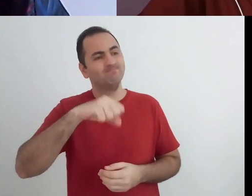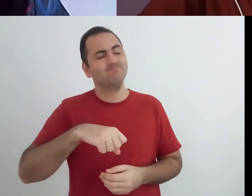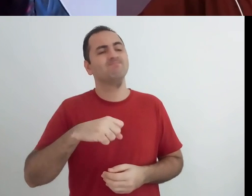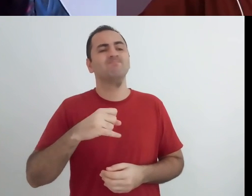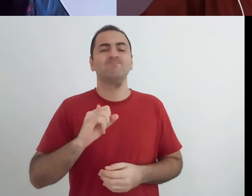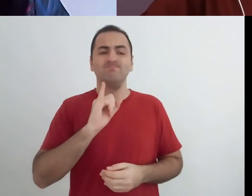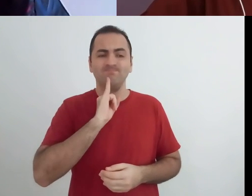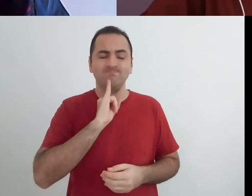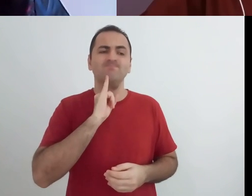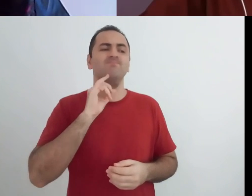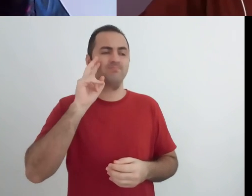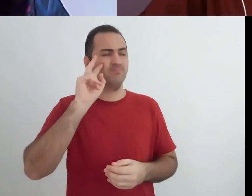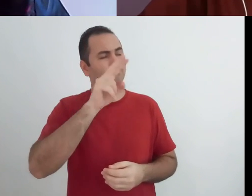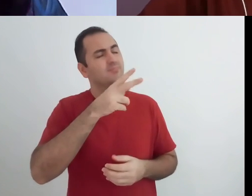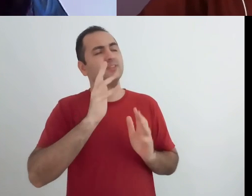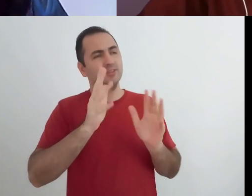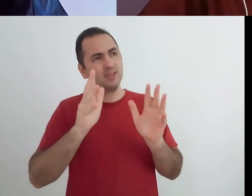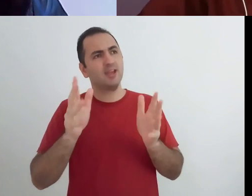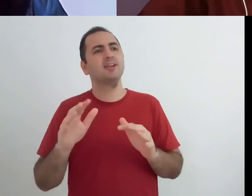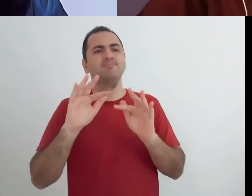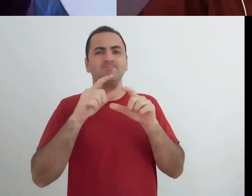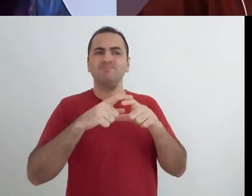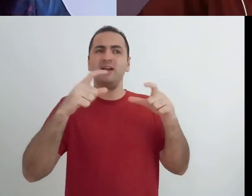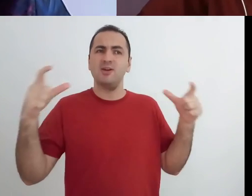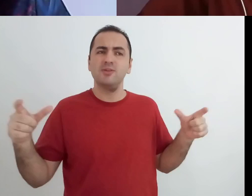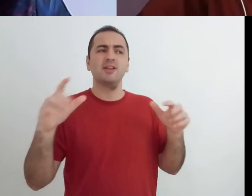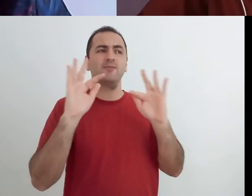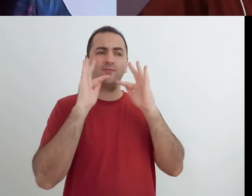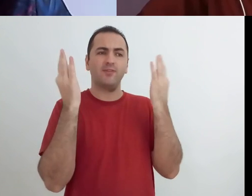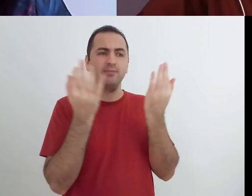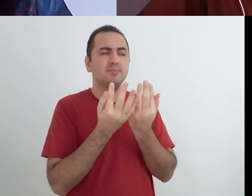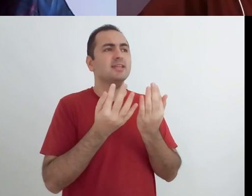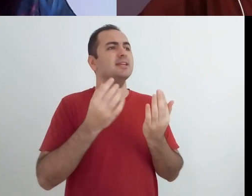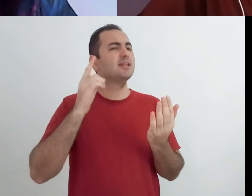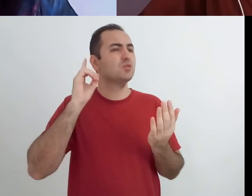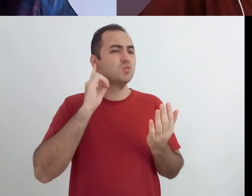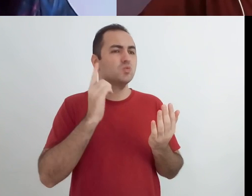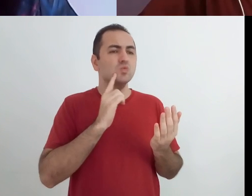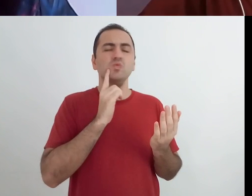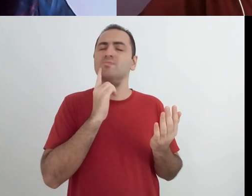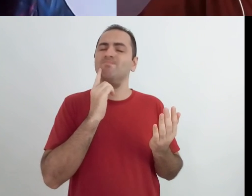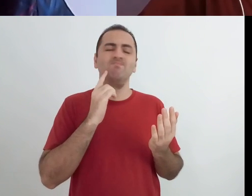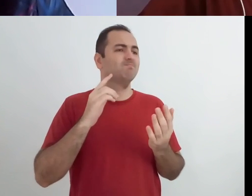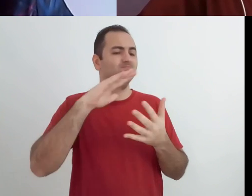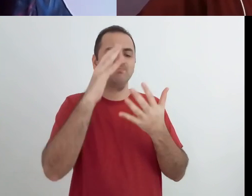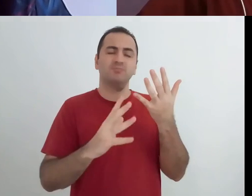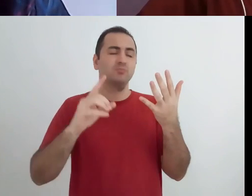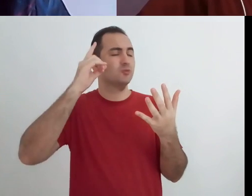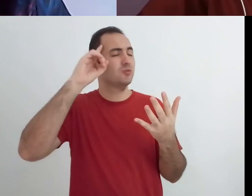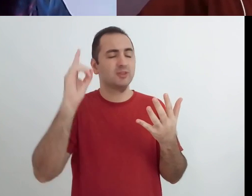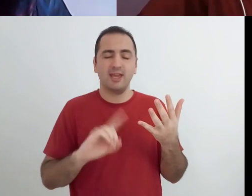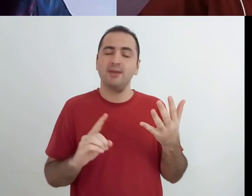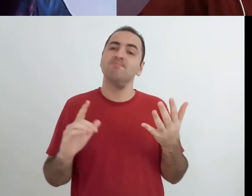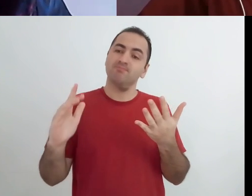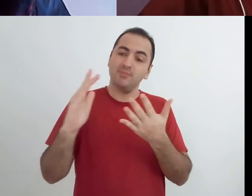Infelizmente. Infelizmente, a grande maioria dos familiares dos surdos não sabem Libras. Uma ou outra